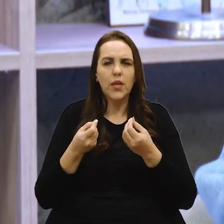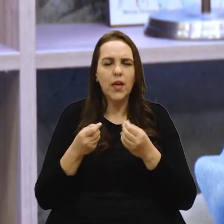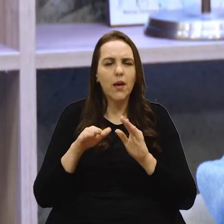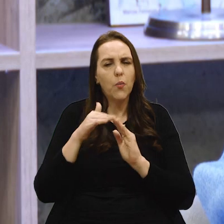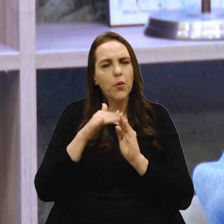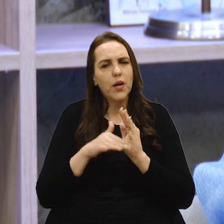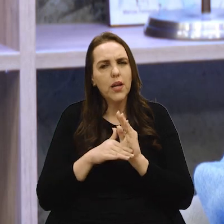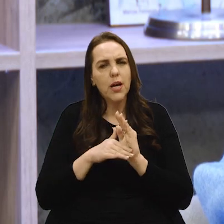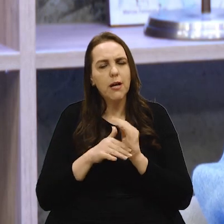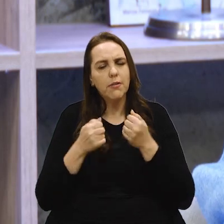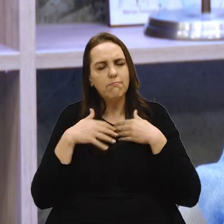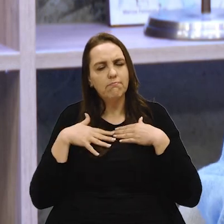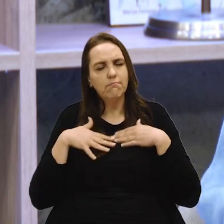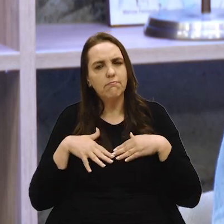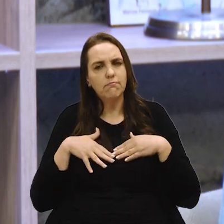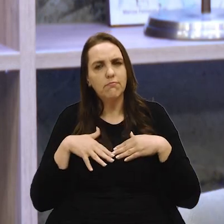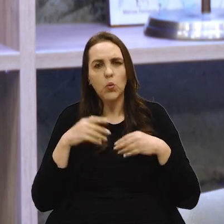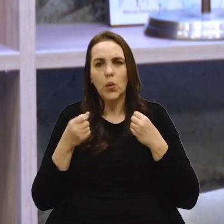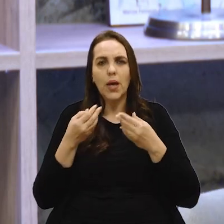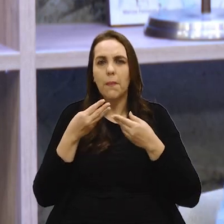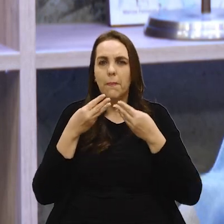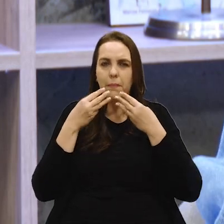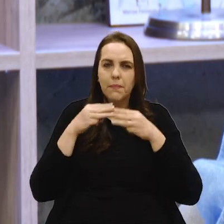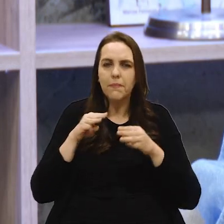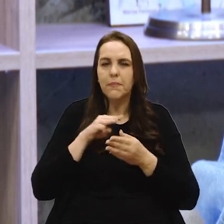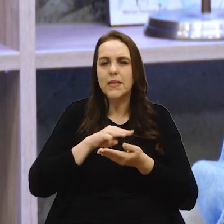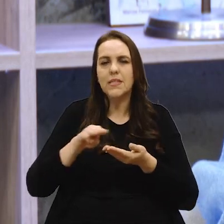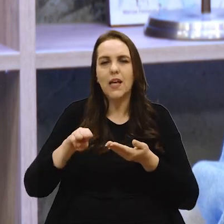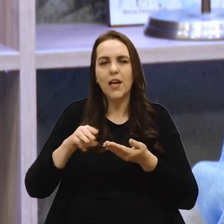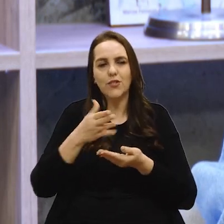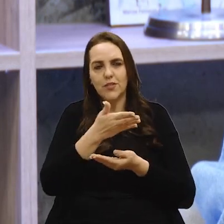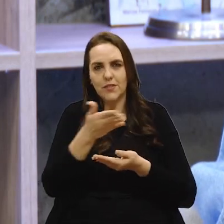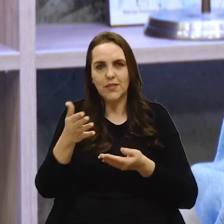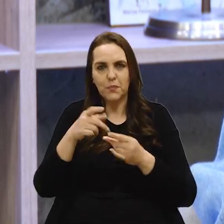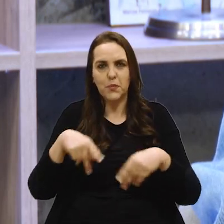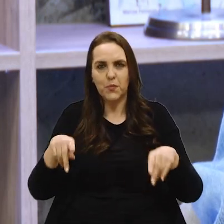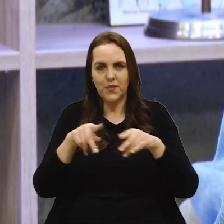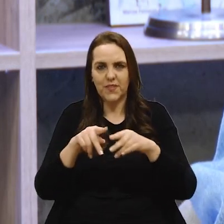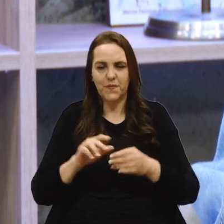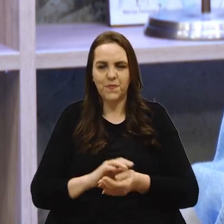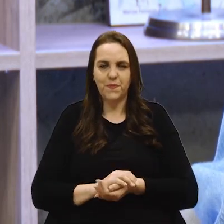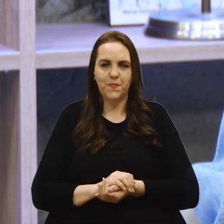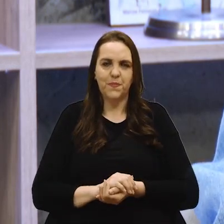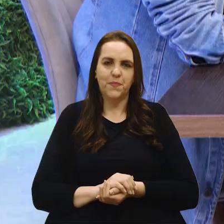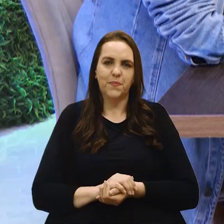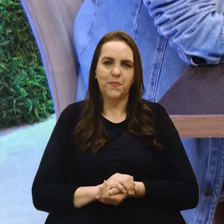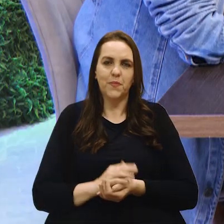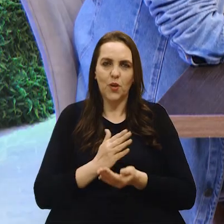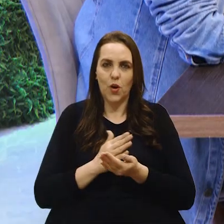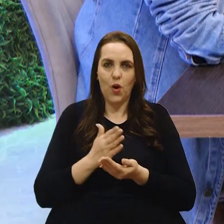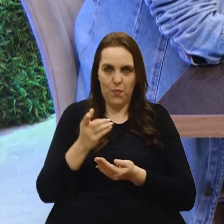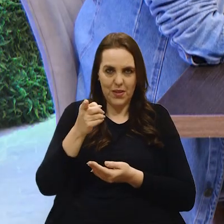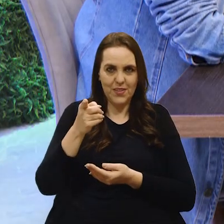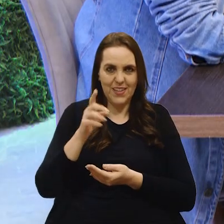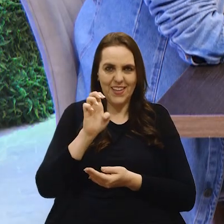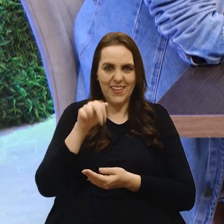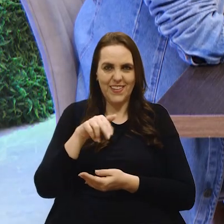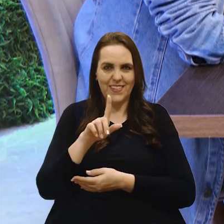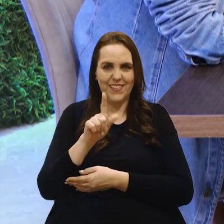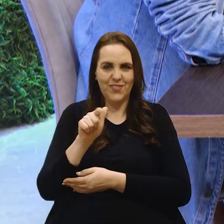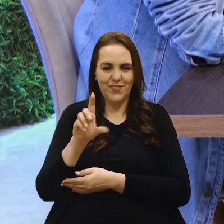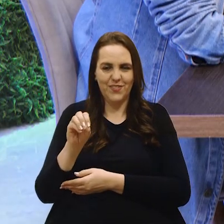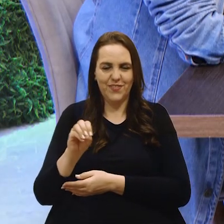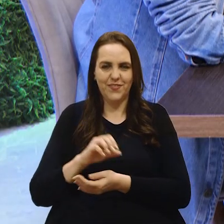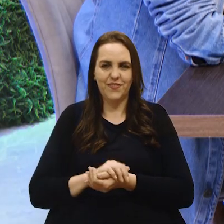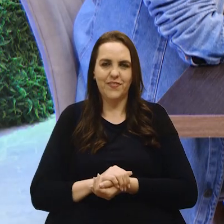que fica desse programa, o que de mensagem a gente quer deixar para a população. Começo contigo,